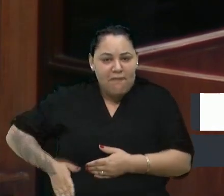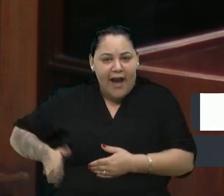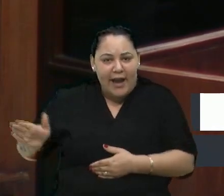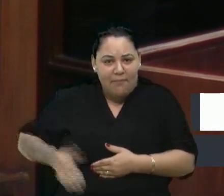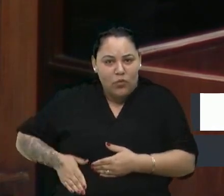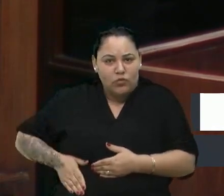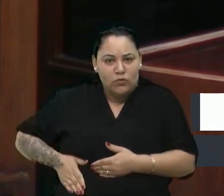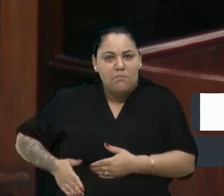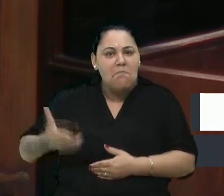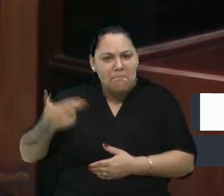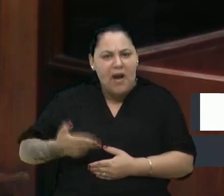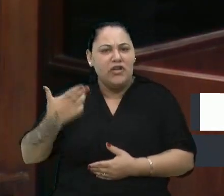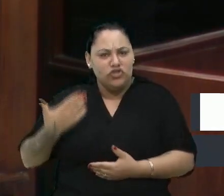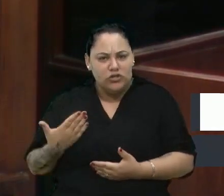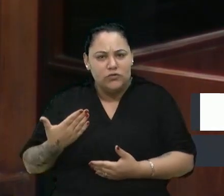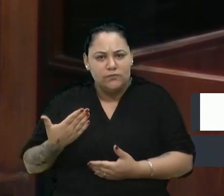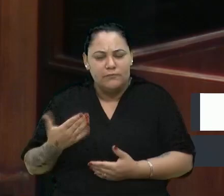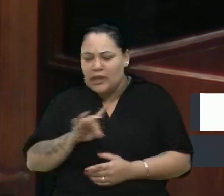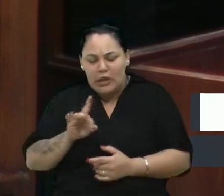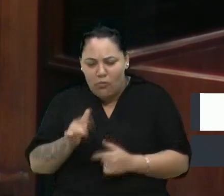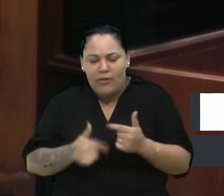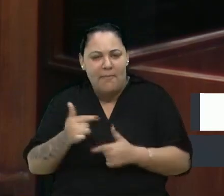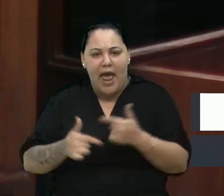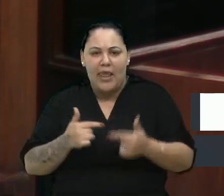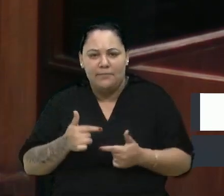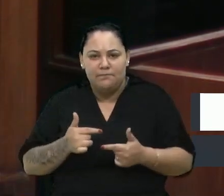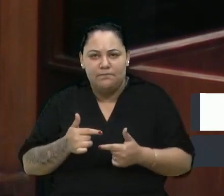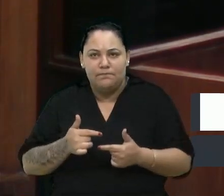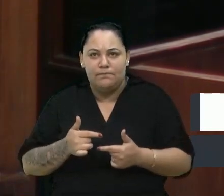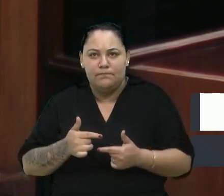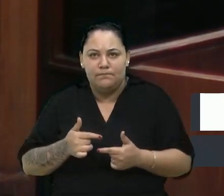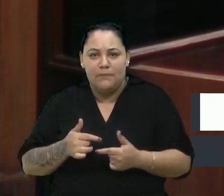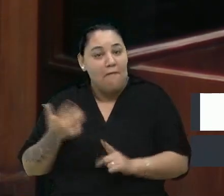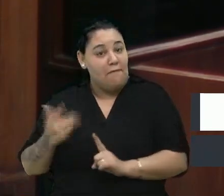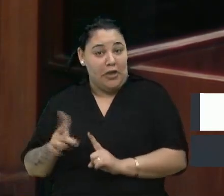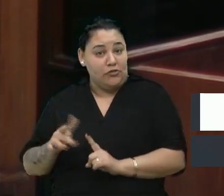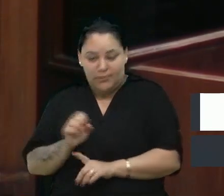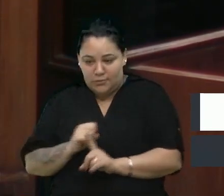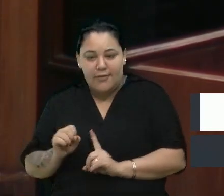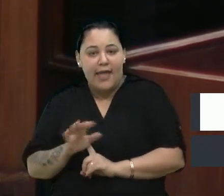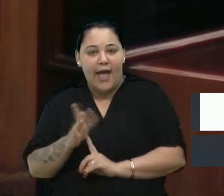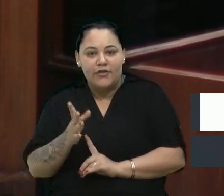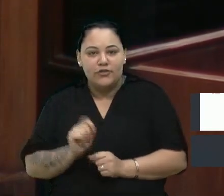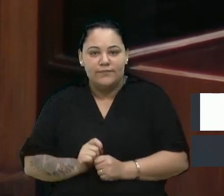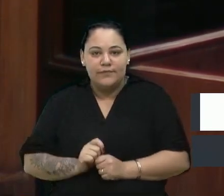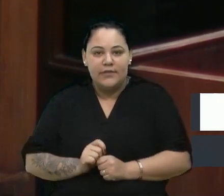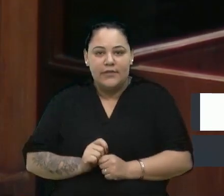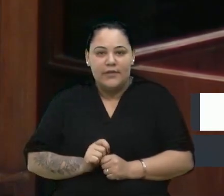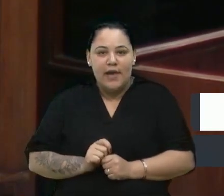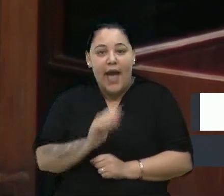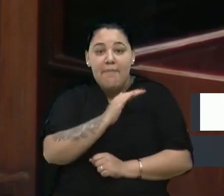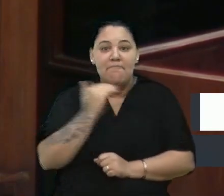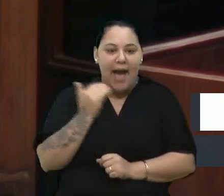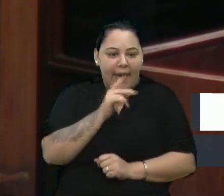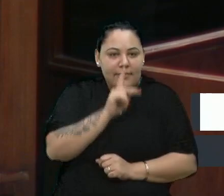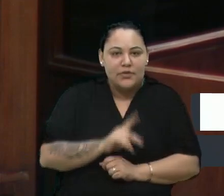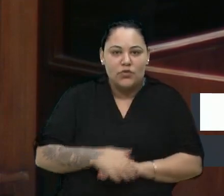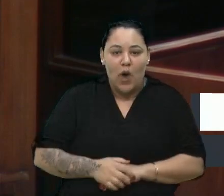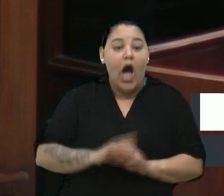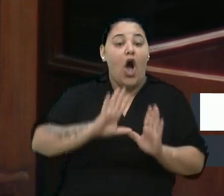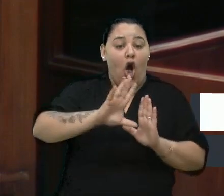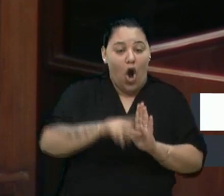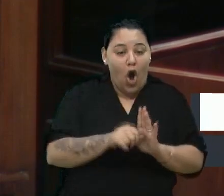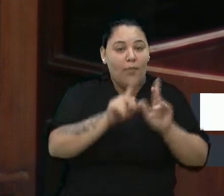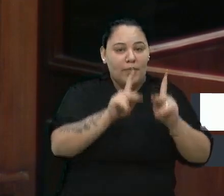o vítima da sociedade, né, e aí executa a pessoa, além de roubar a pessoa, o